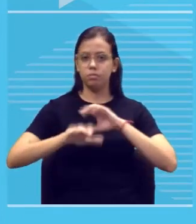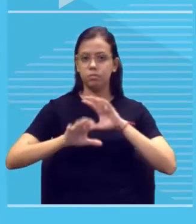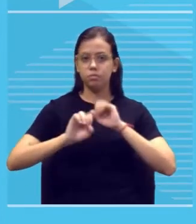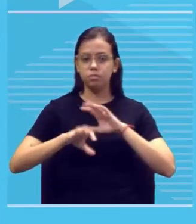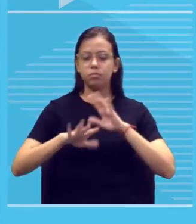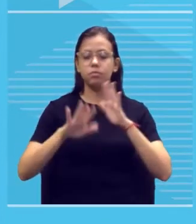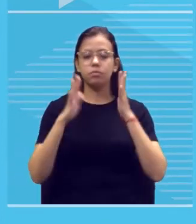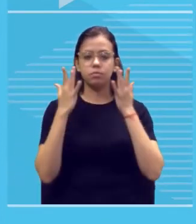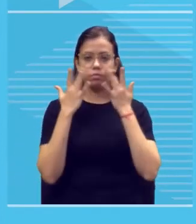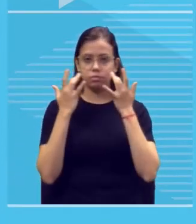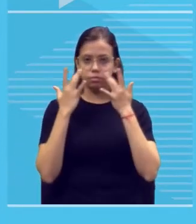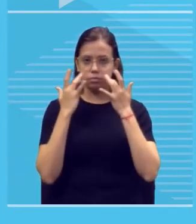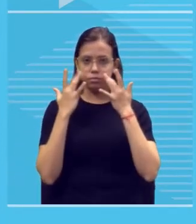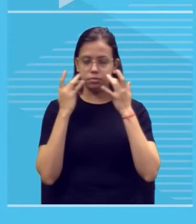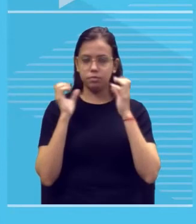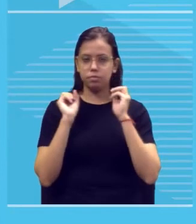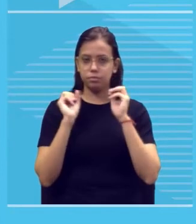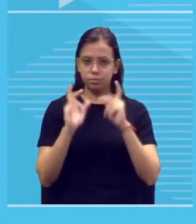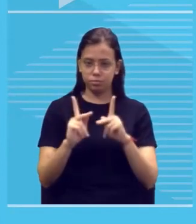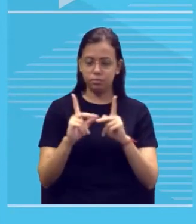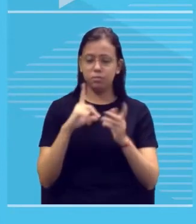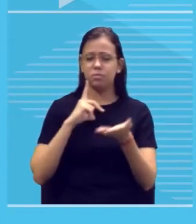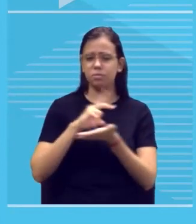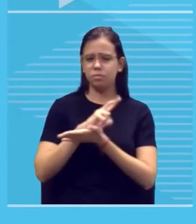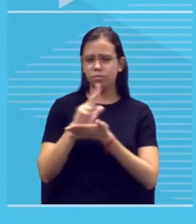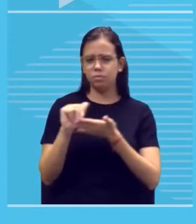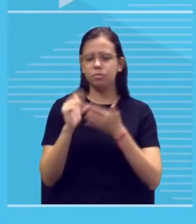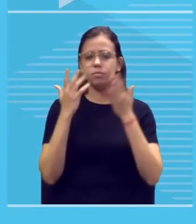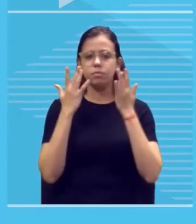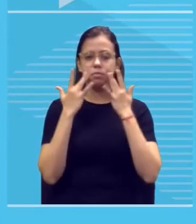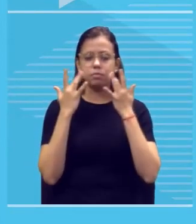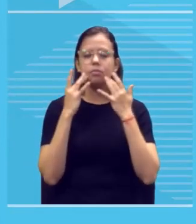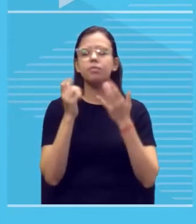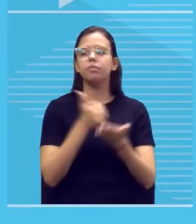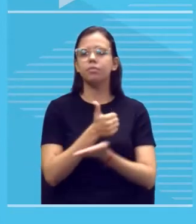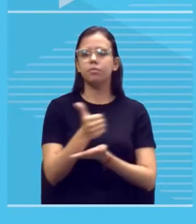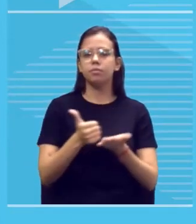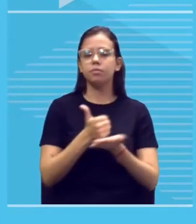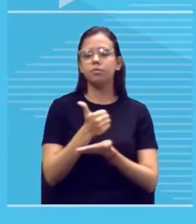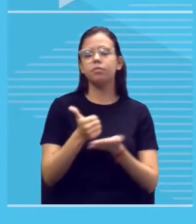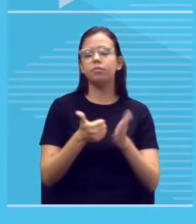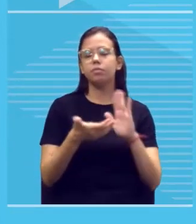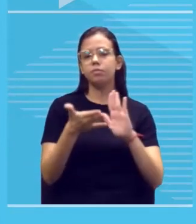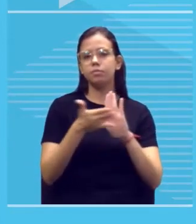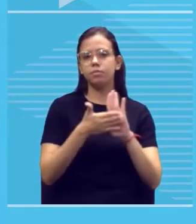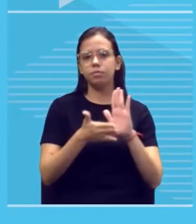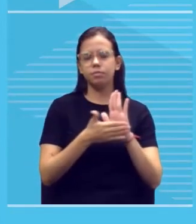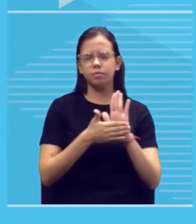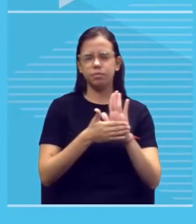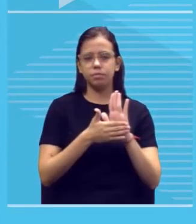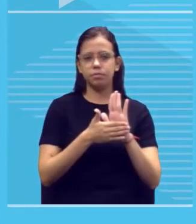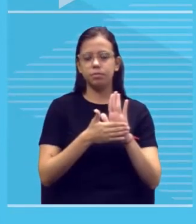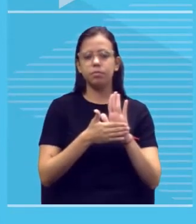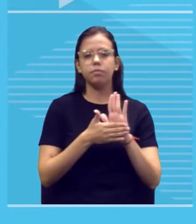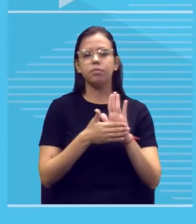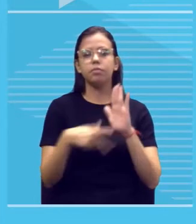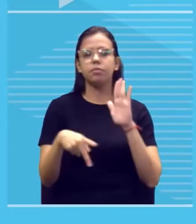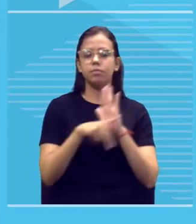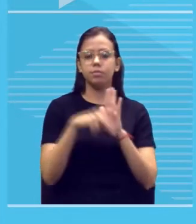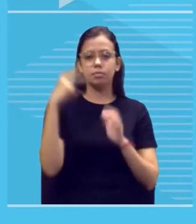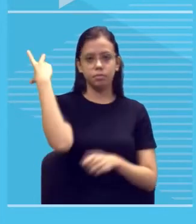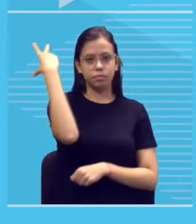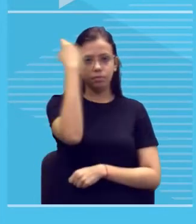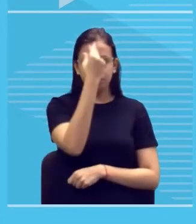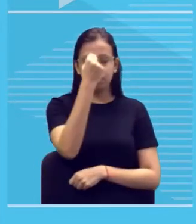Ok muitas peças baseadas ainda nas propostas greco-romanas né